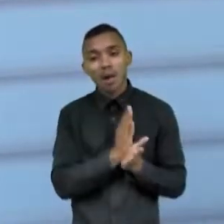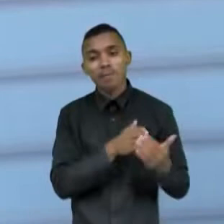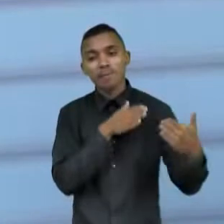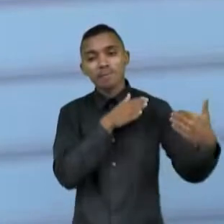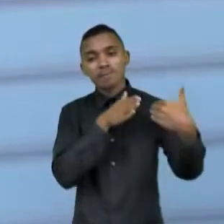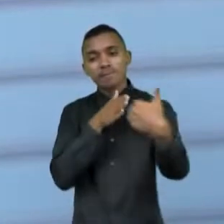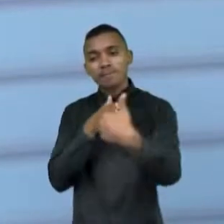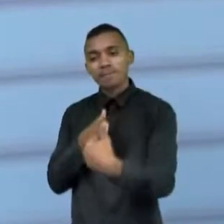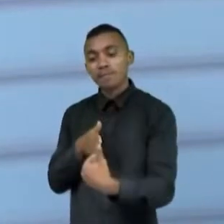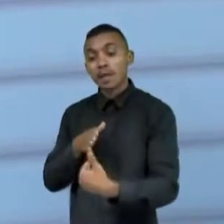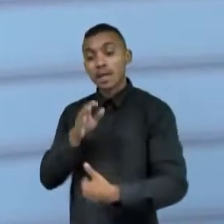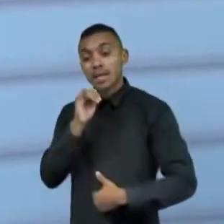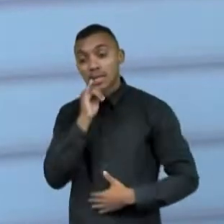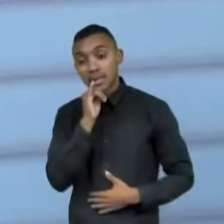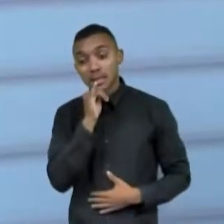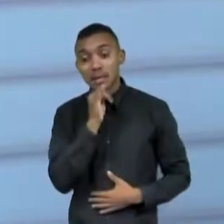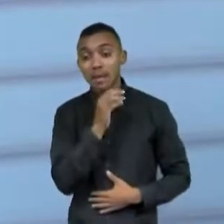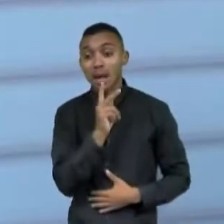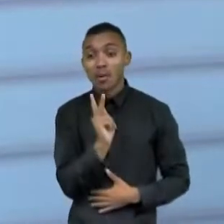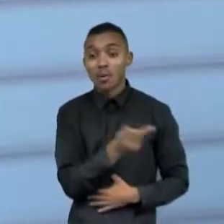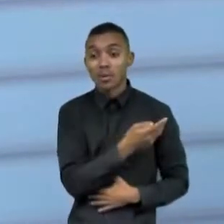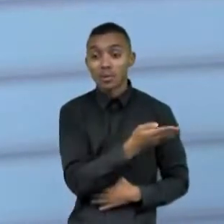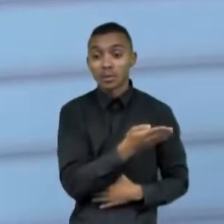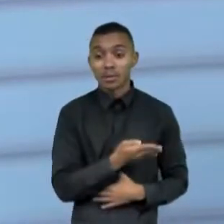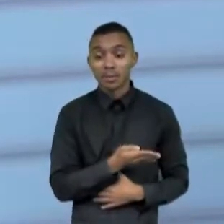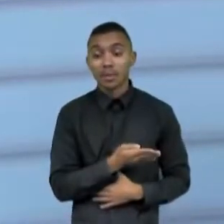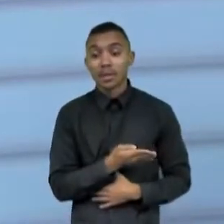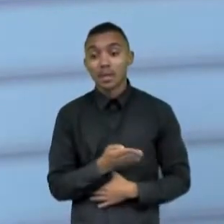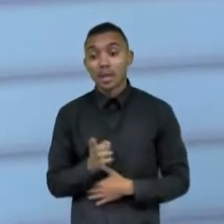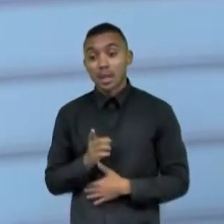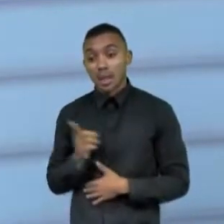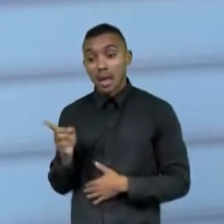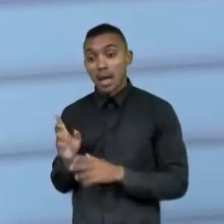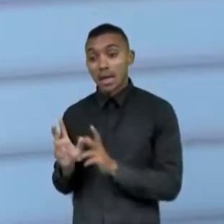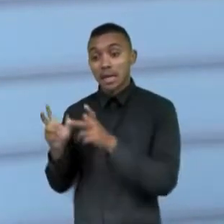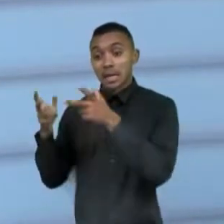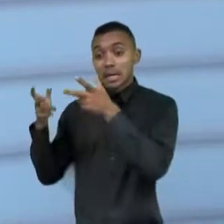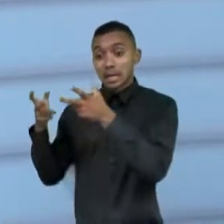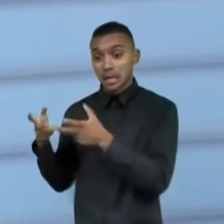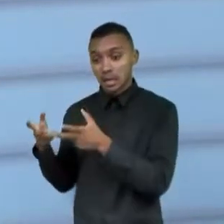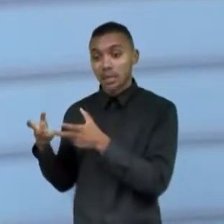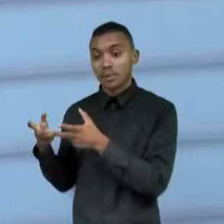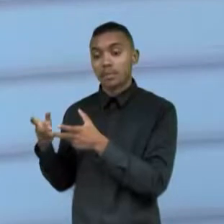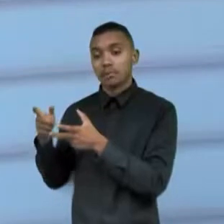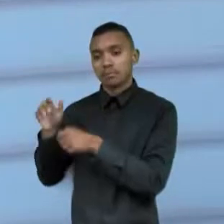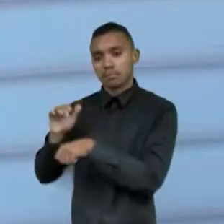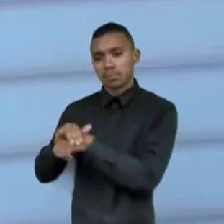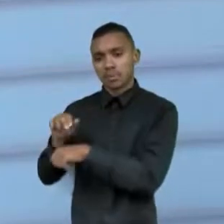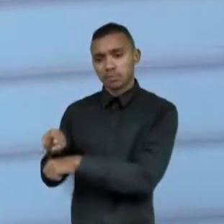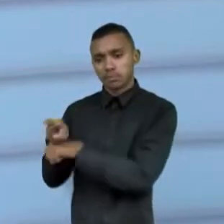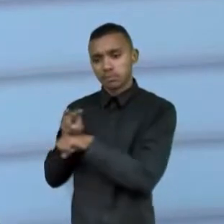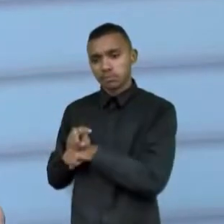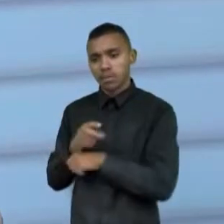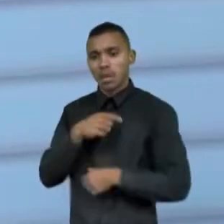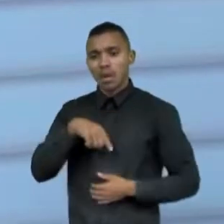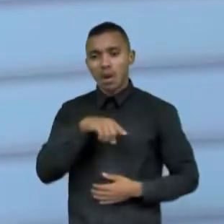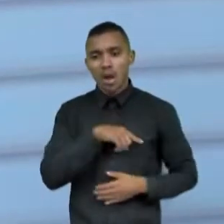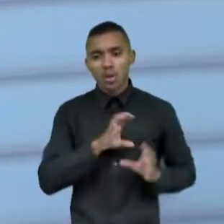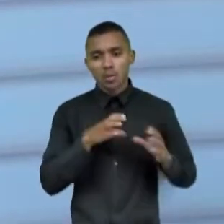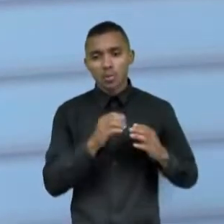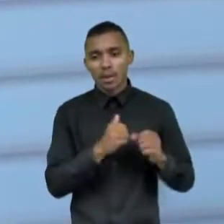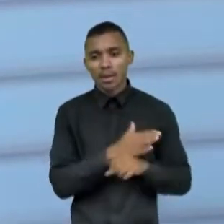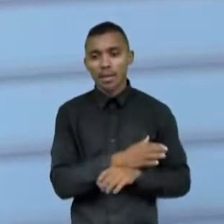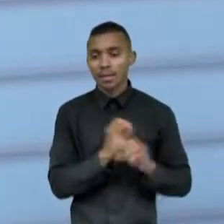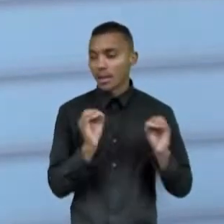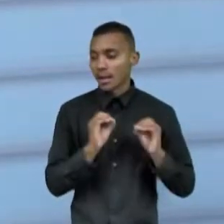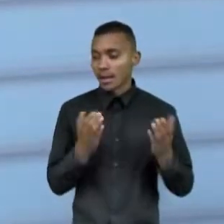Então, se um caso já é atendido pelo Dom Aloysio, geralmente o escritório não acompanha. Eu queria comentar também esse ponto que a Lourdes